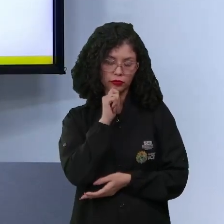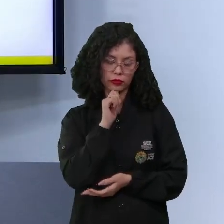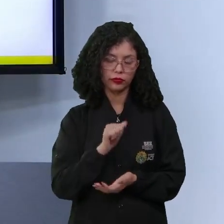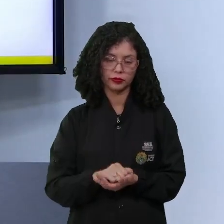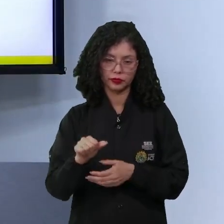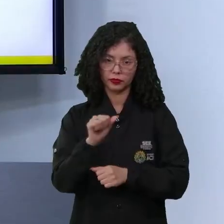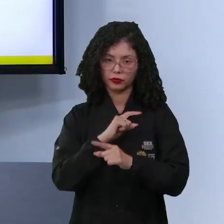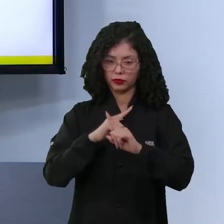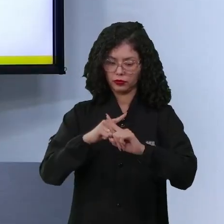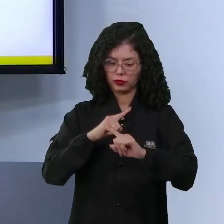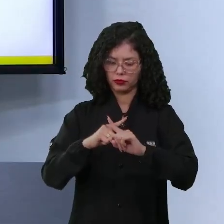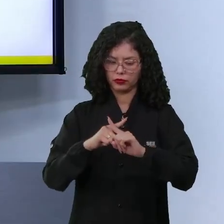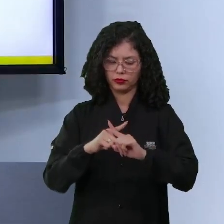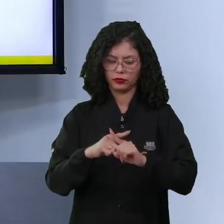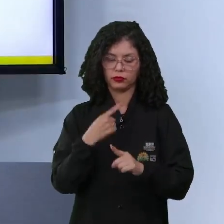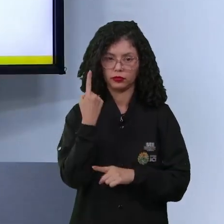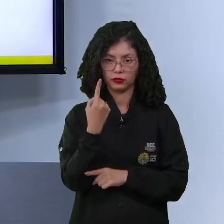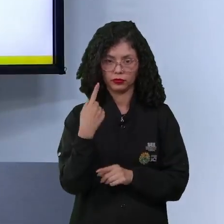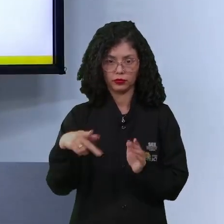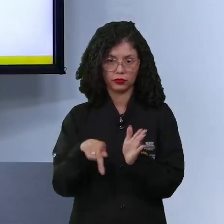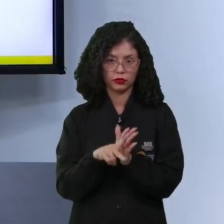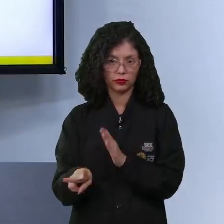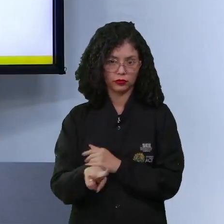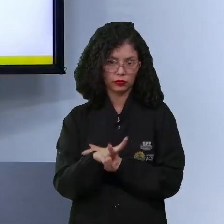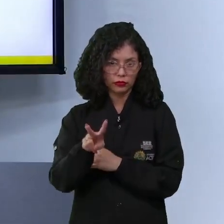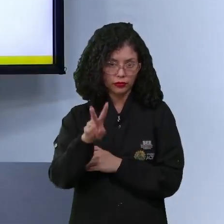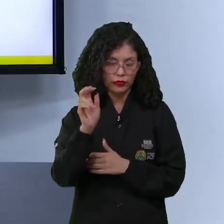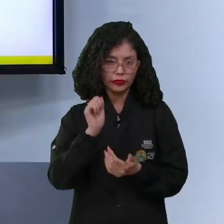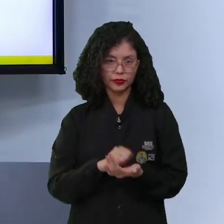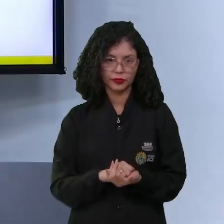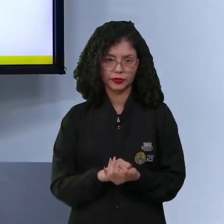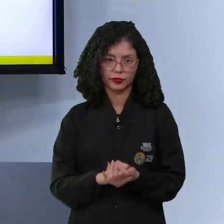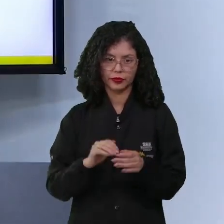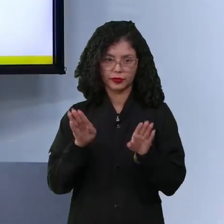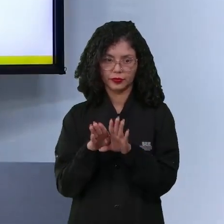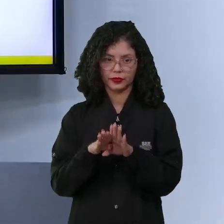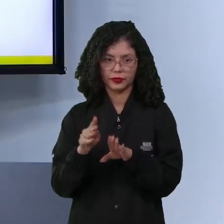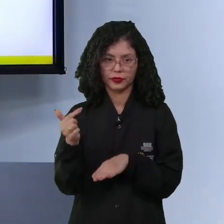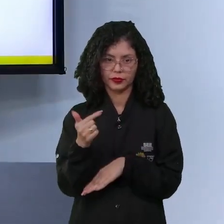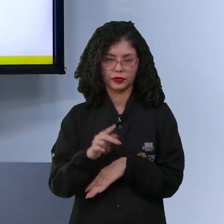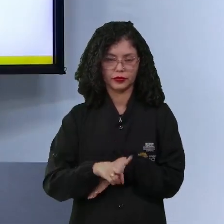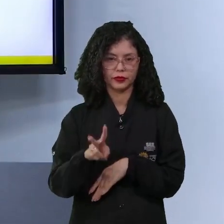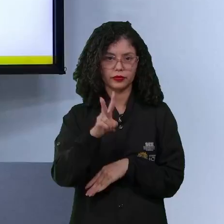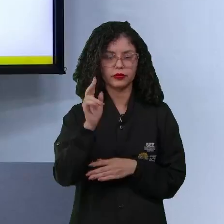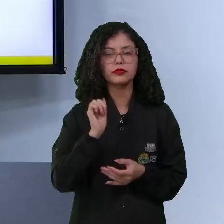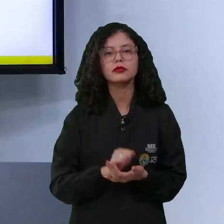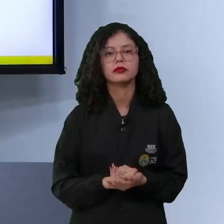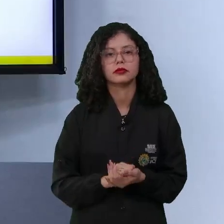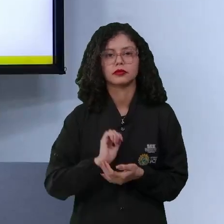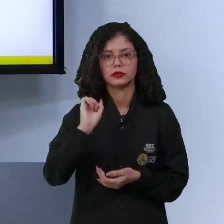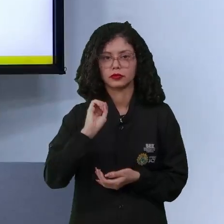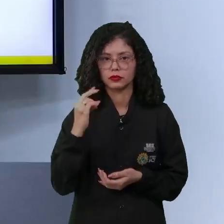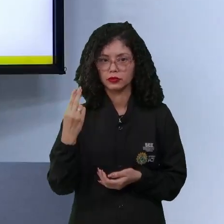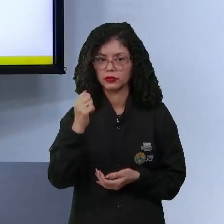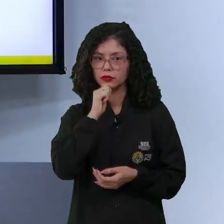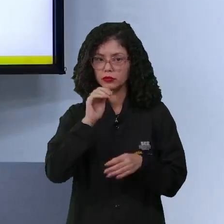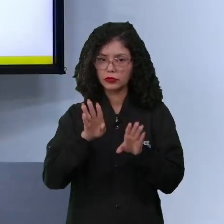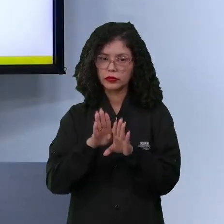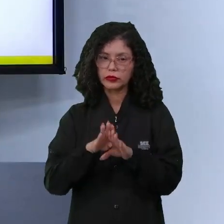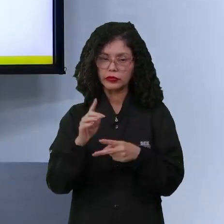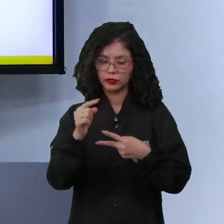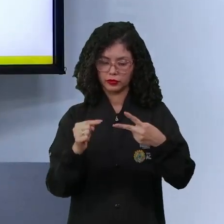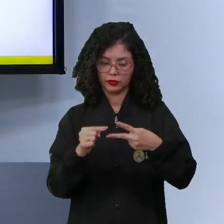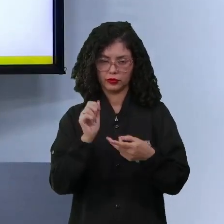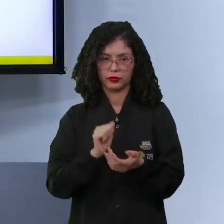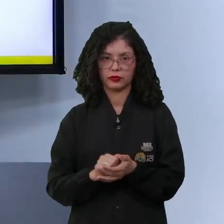quando multiplicada por um dos valores, eu vou encontrar o segundo valor desconhecido. Ou os